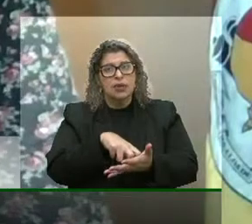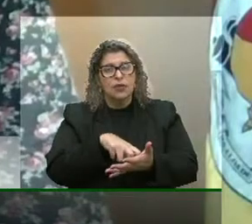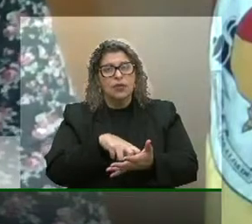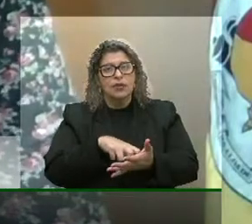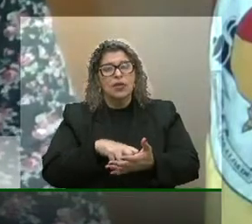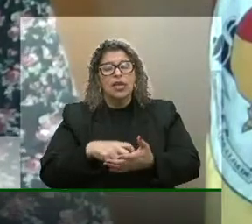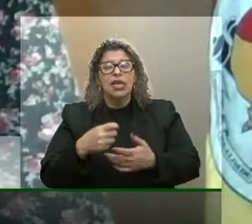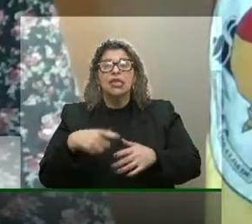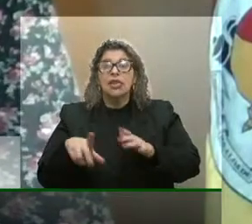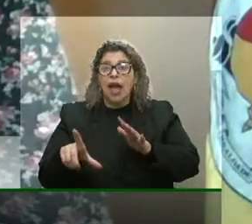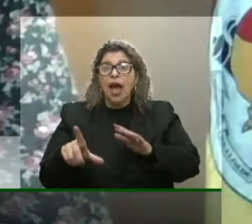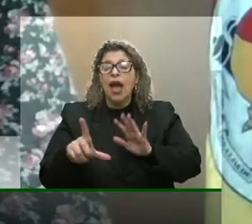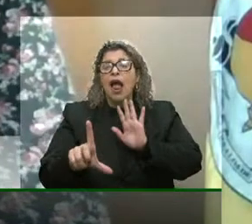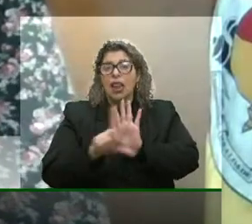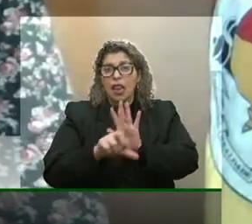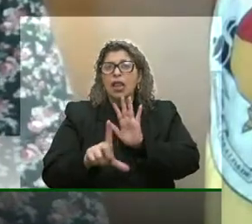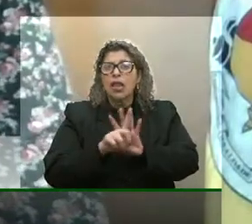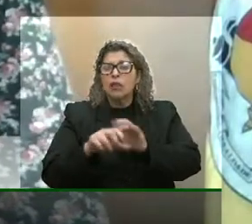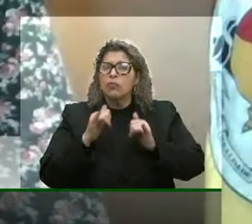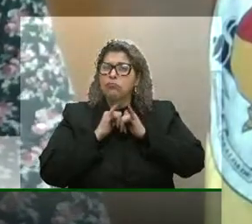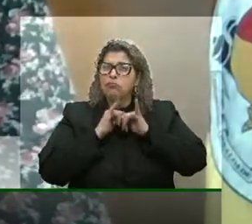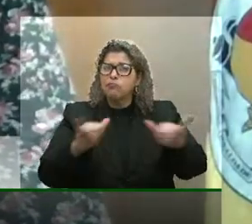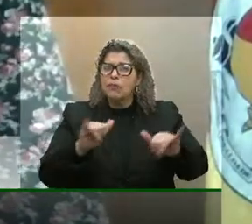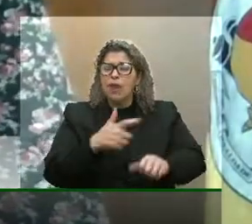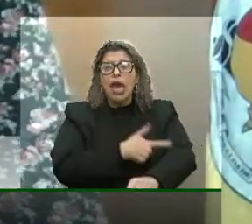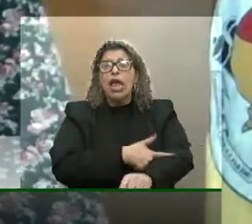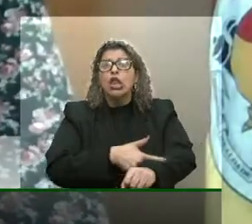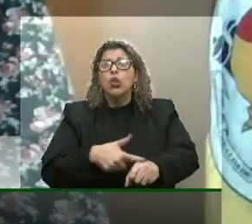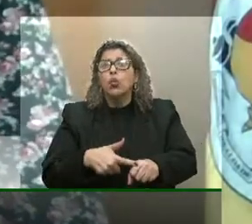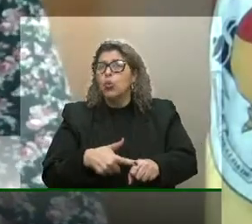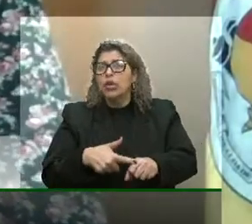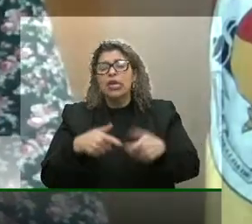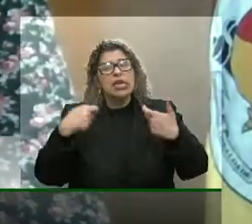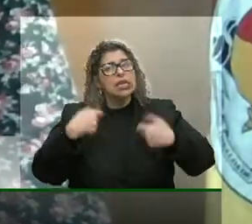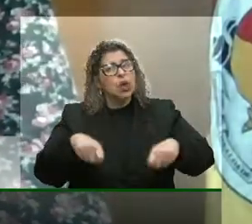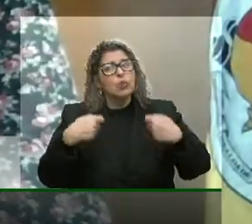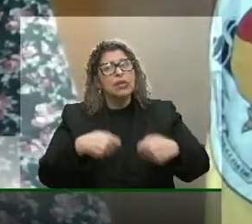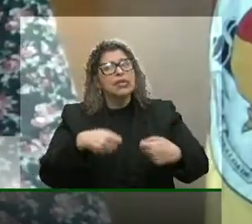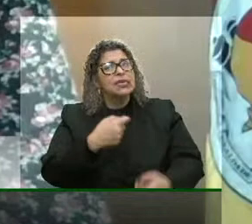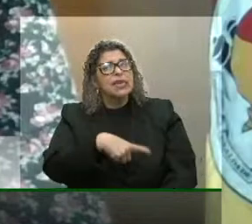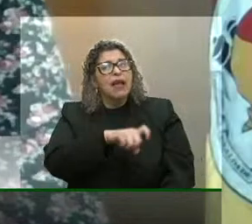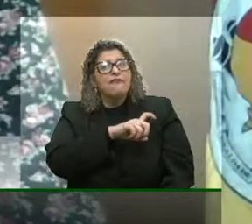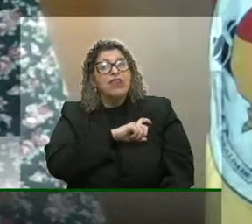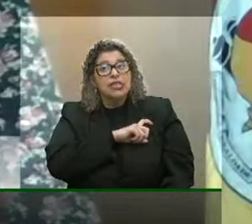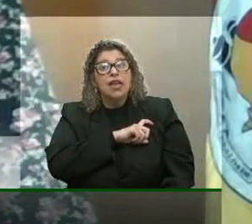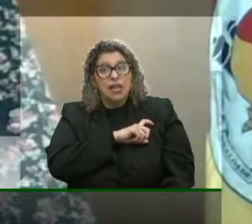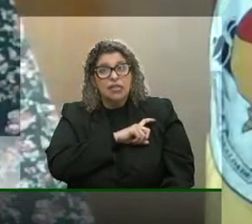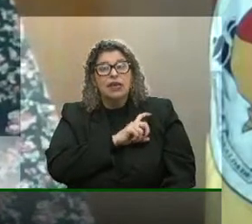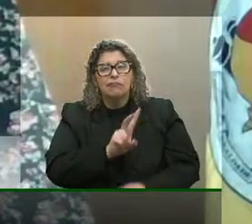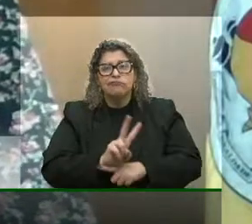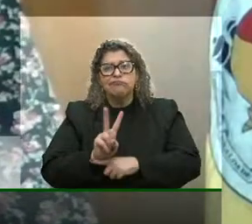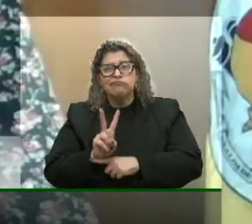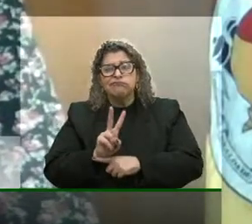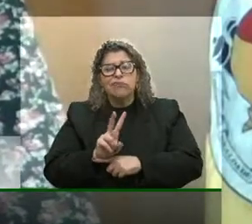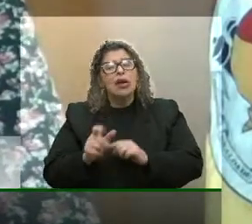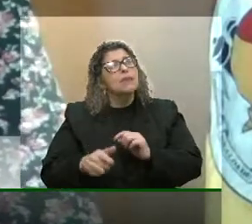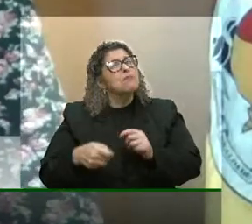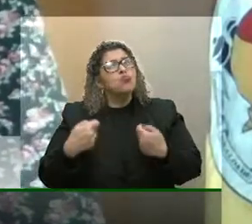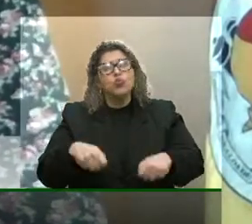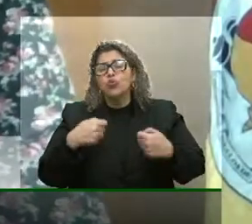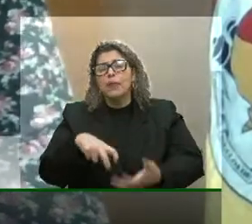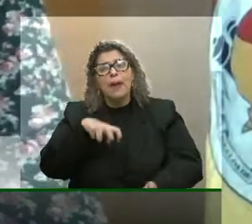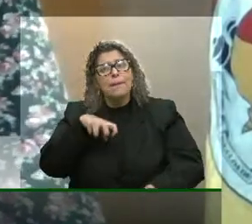o legislador a nos dizer: eduquem, e não precisará fiscalizar, muito menos punir,